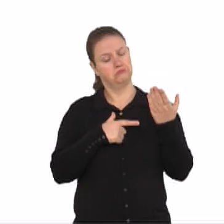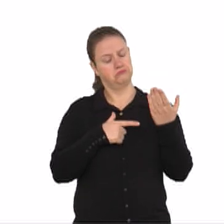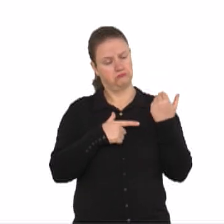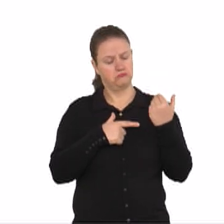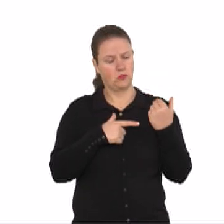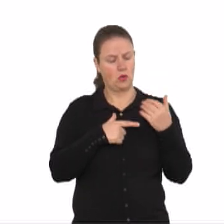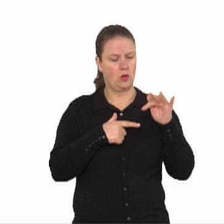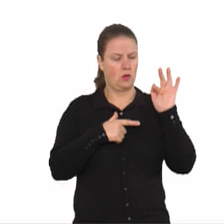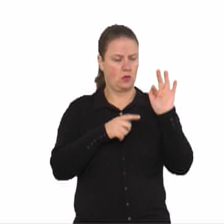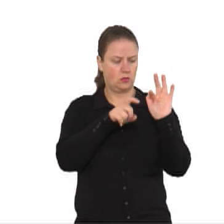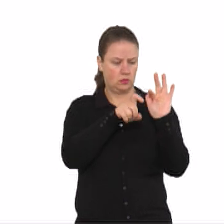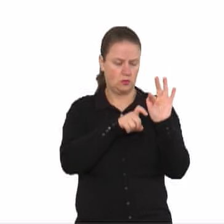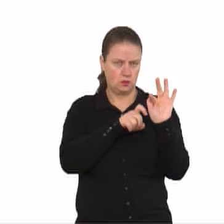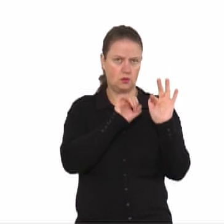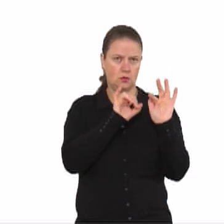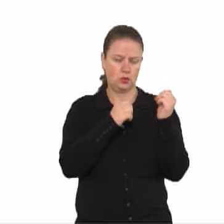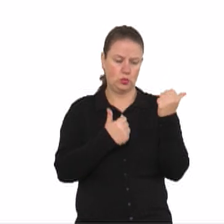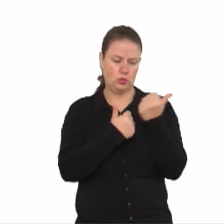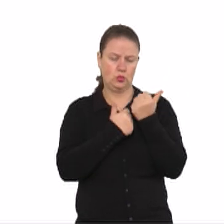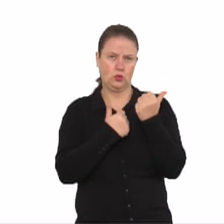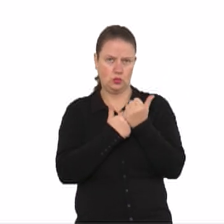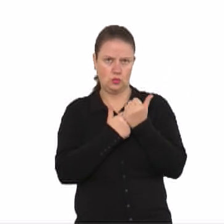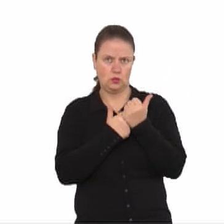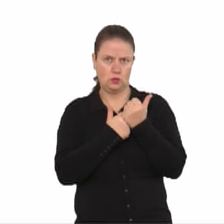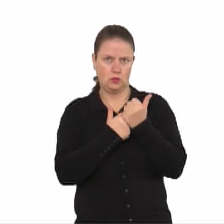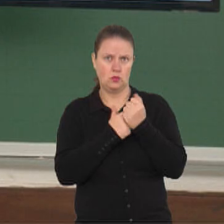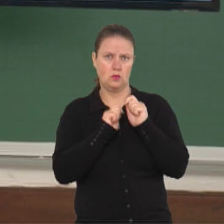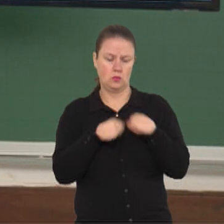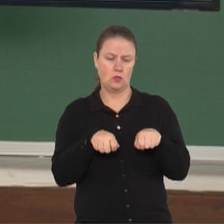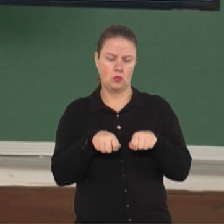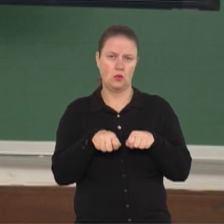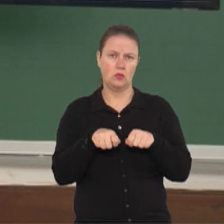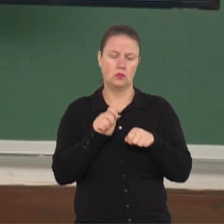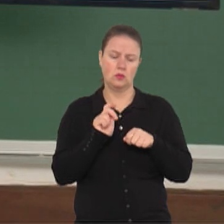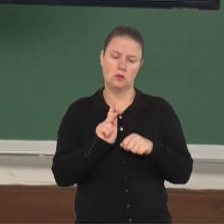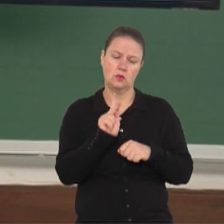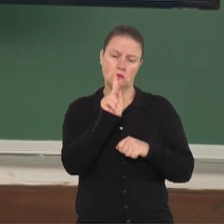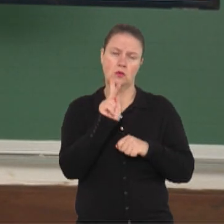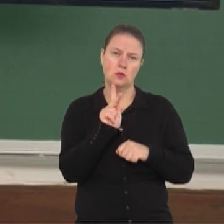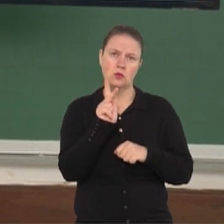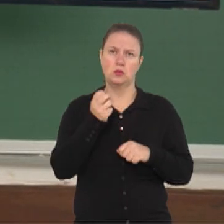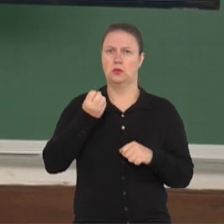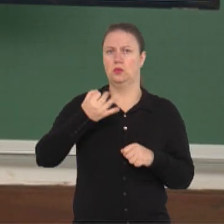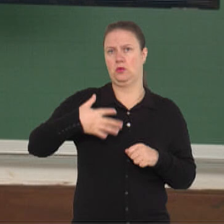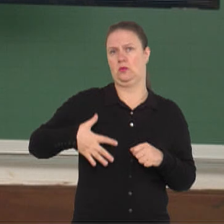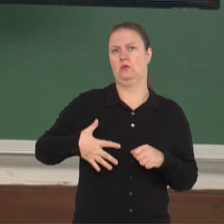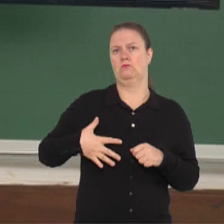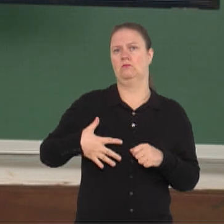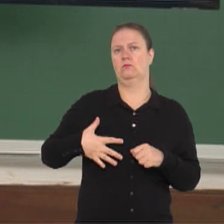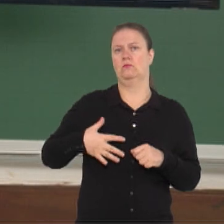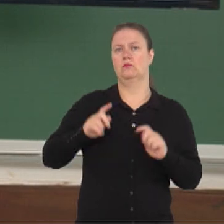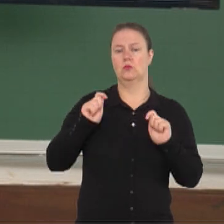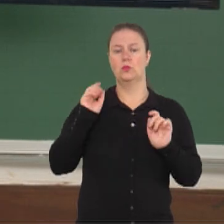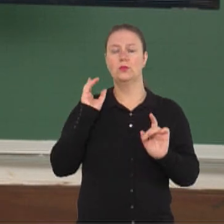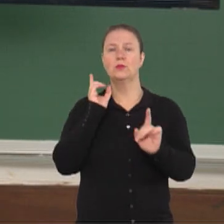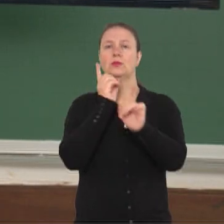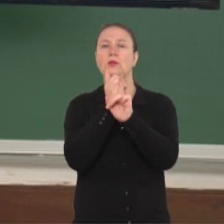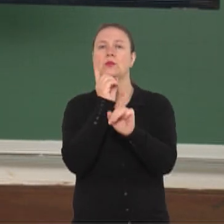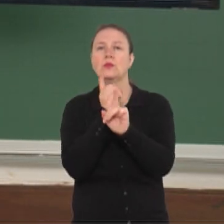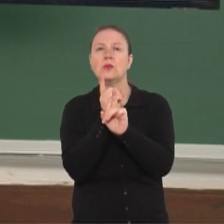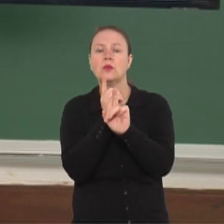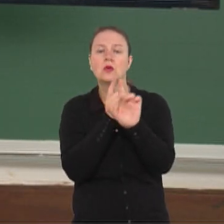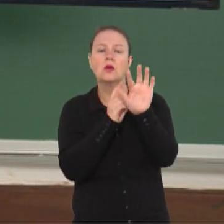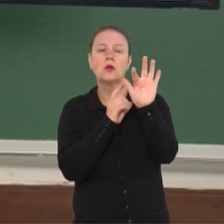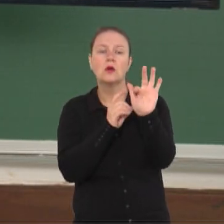Quando eu substituo o x por um valor k, um número real conhecido, eu encontro esse valor f de k, que a gente chama de